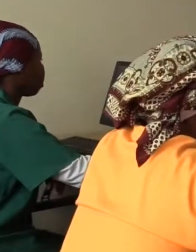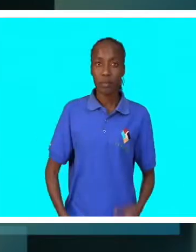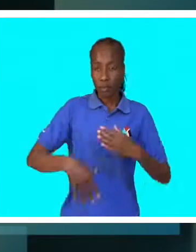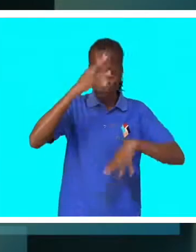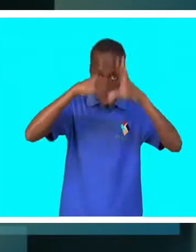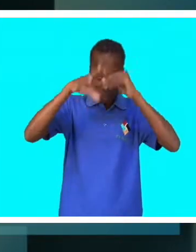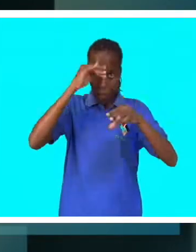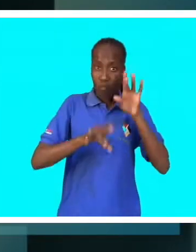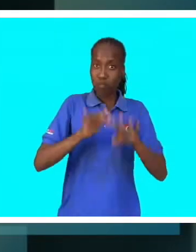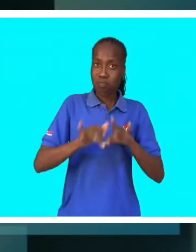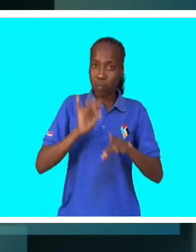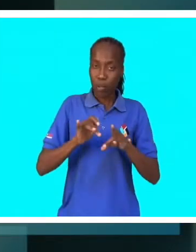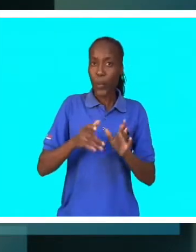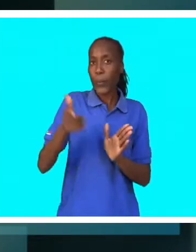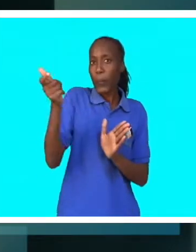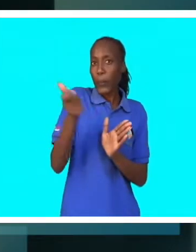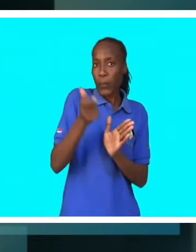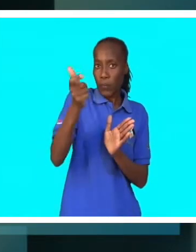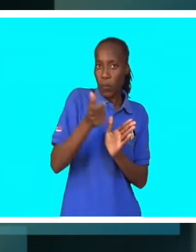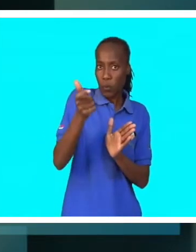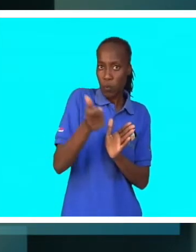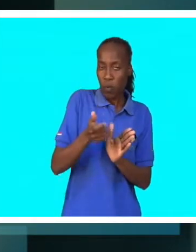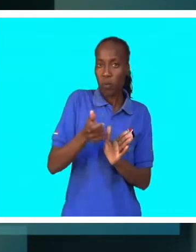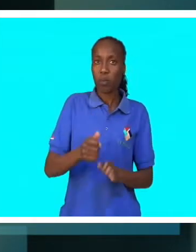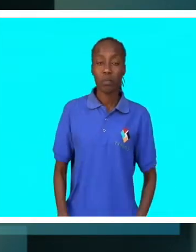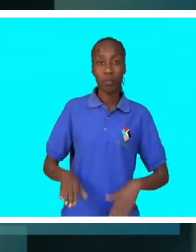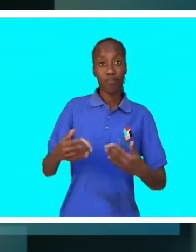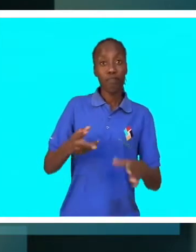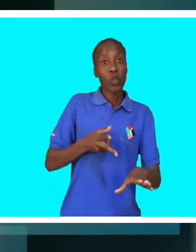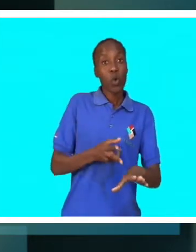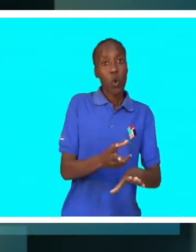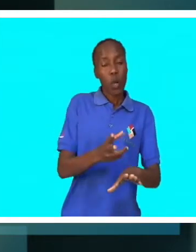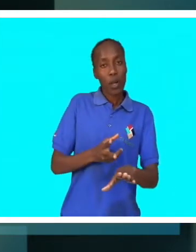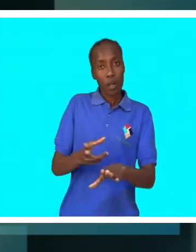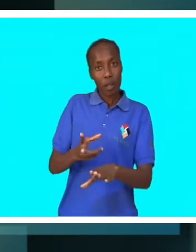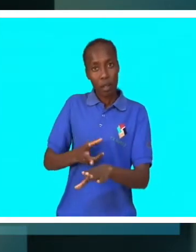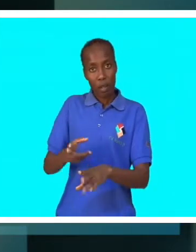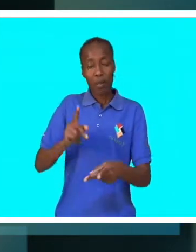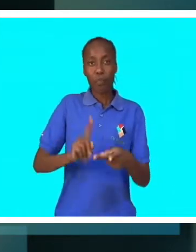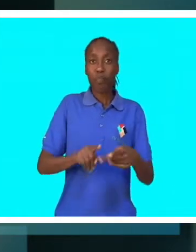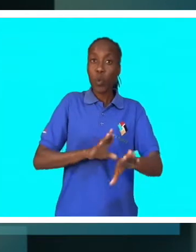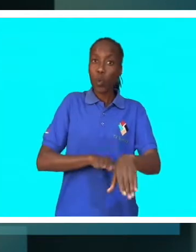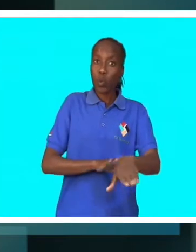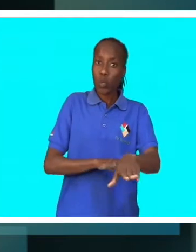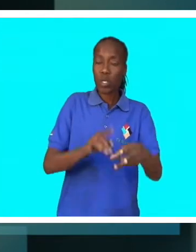Aprendemos a digitar, a gravar. Acordarem,